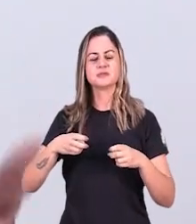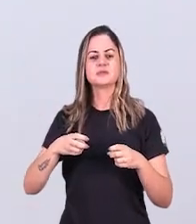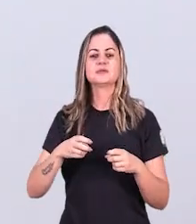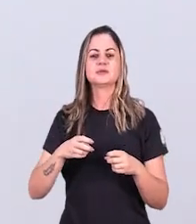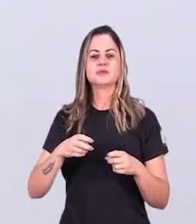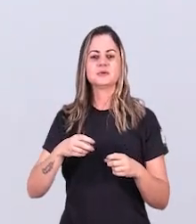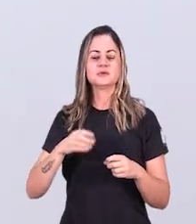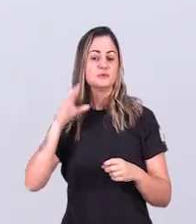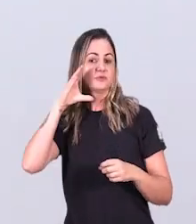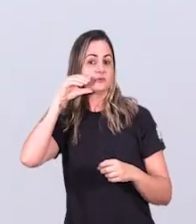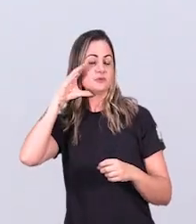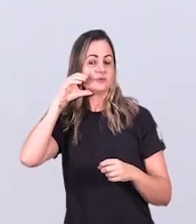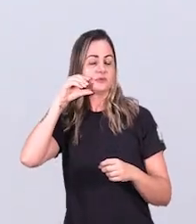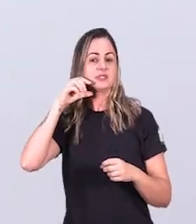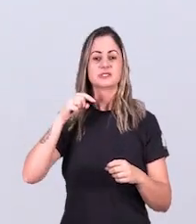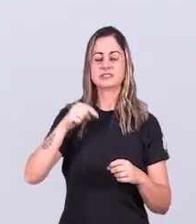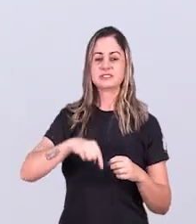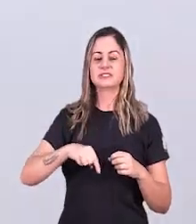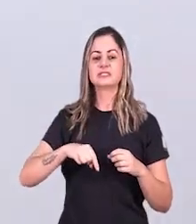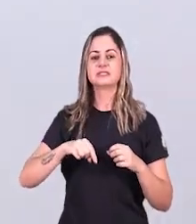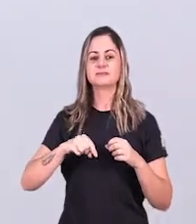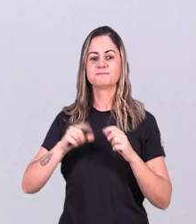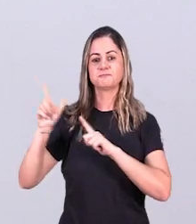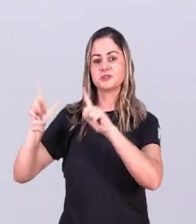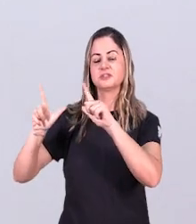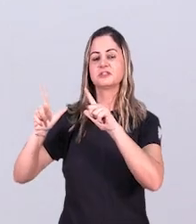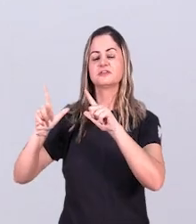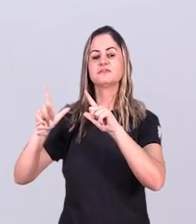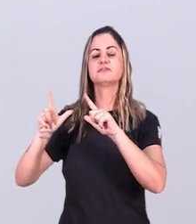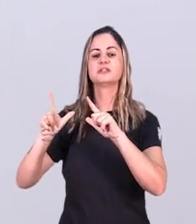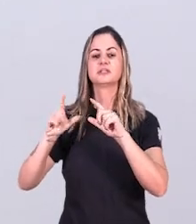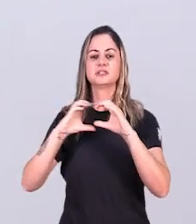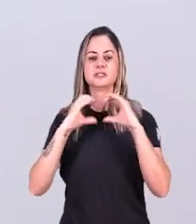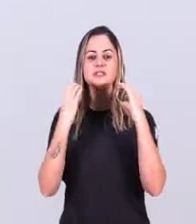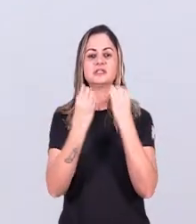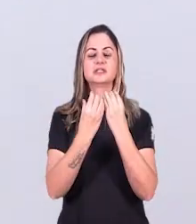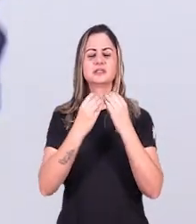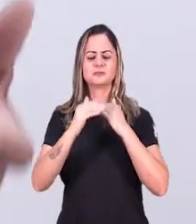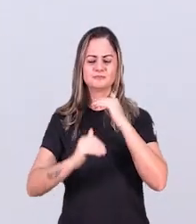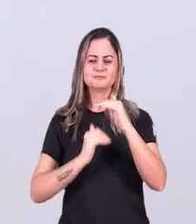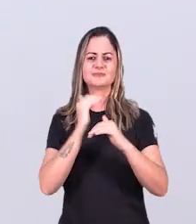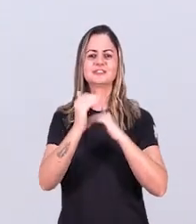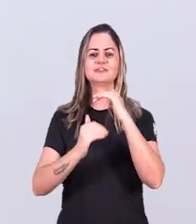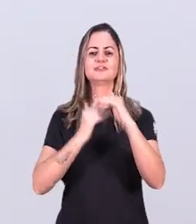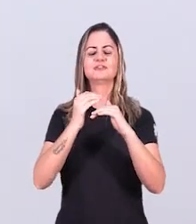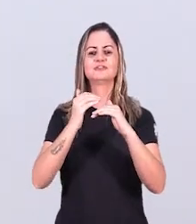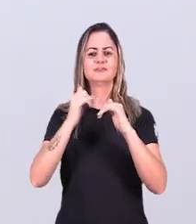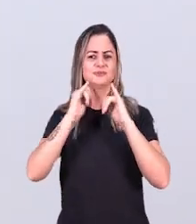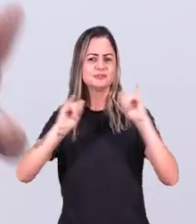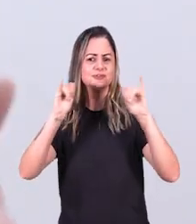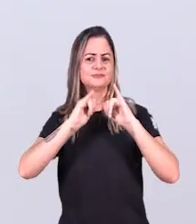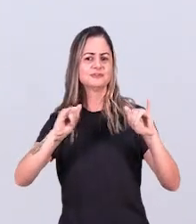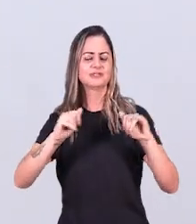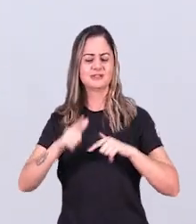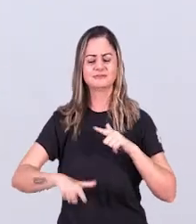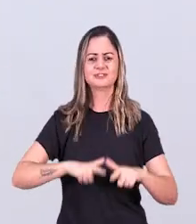parte de comunicação aqui da TV Câmara. A gente vê o desenvolvimento que eles estão fazendo para divulgação ao público